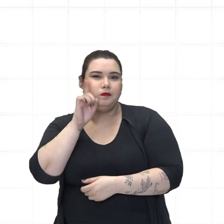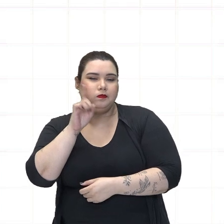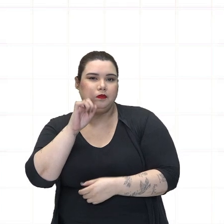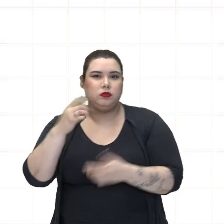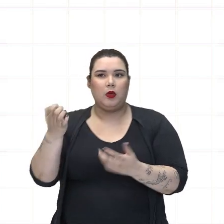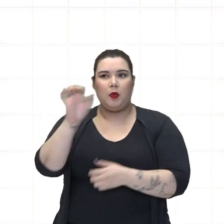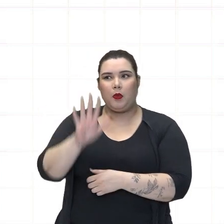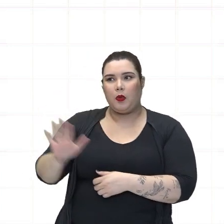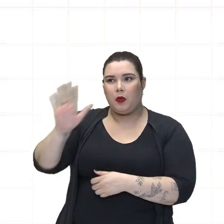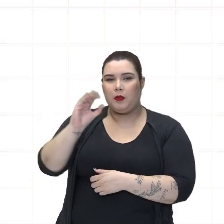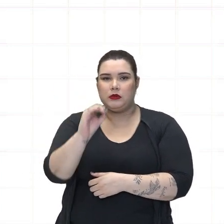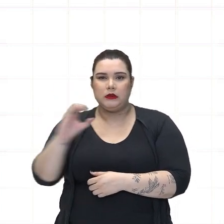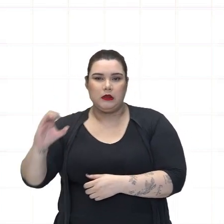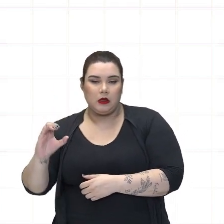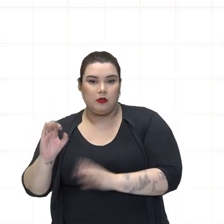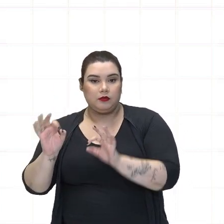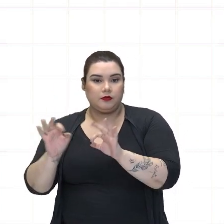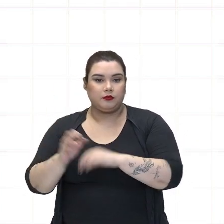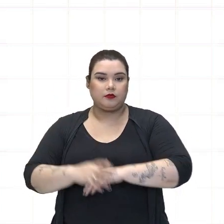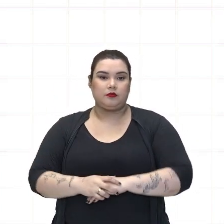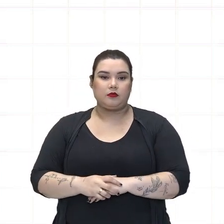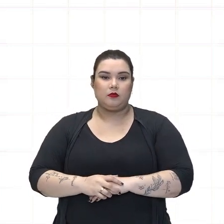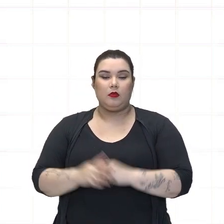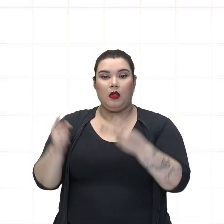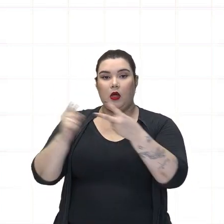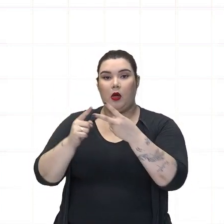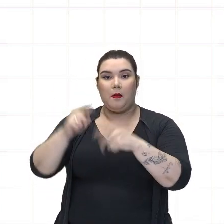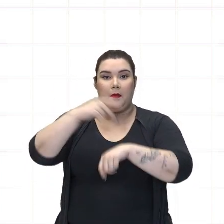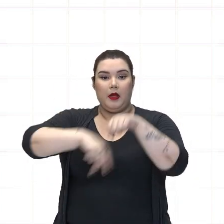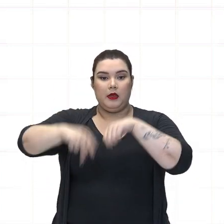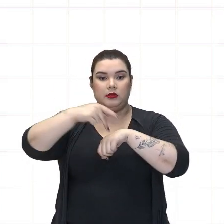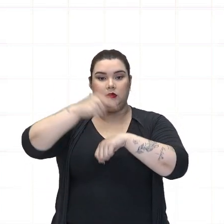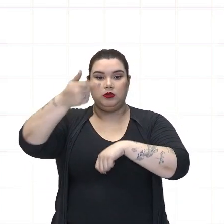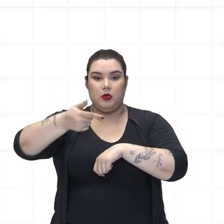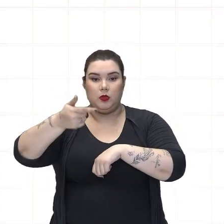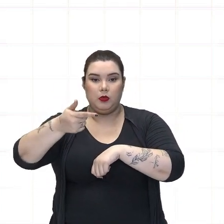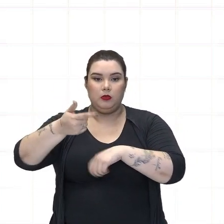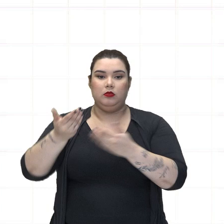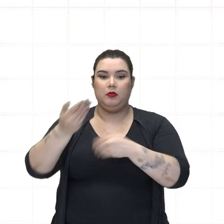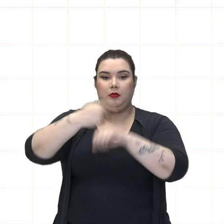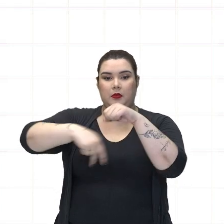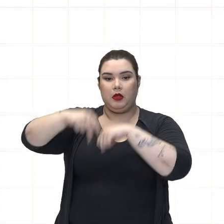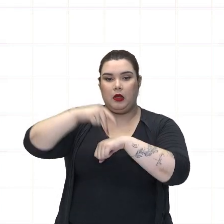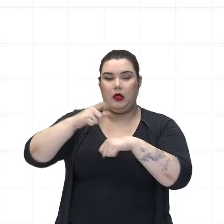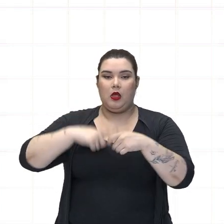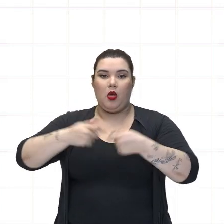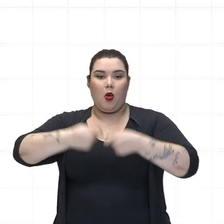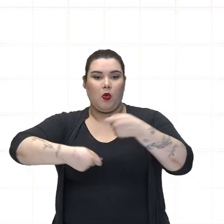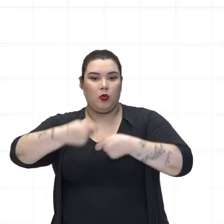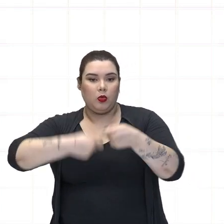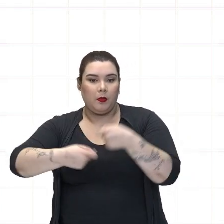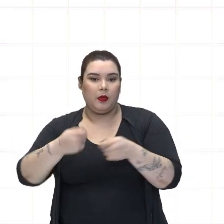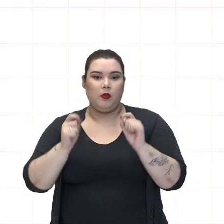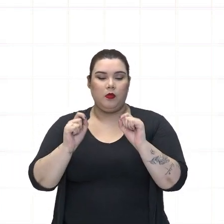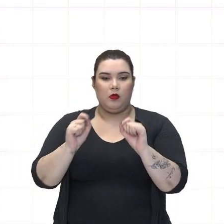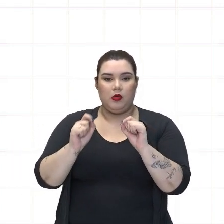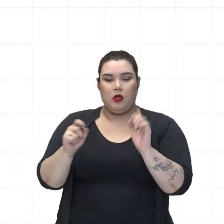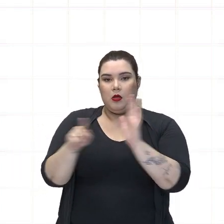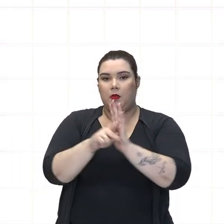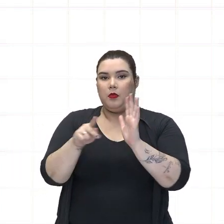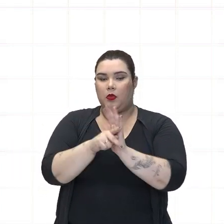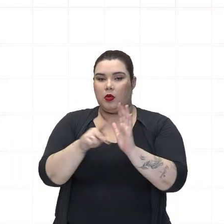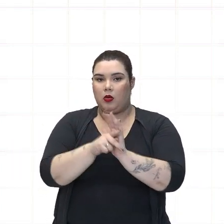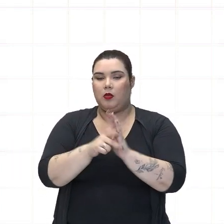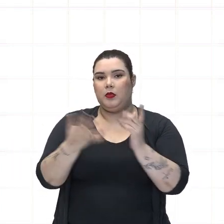Europa Ocidental, né? E os países de segundo mundo eram países de economia planificada, que eram os socialistas, né?